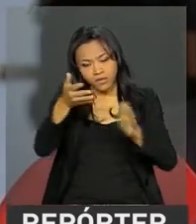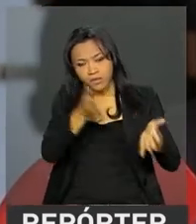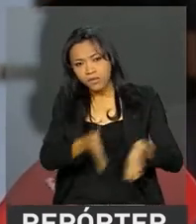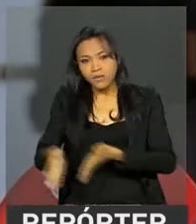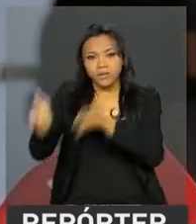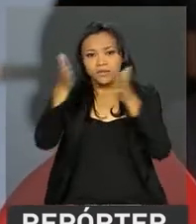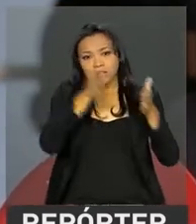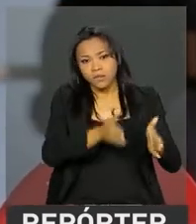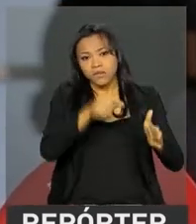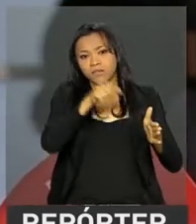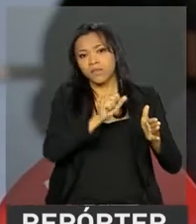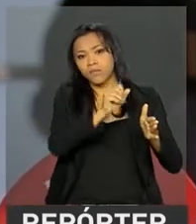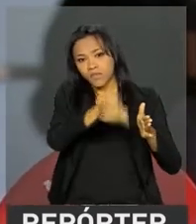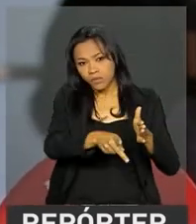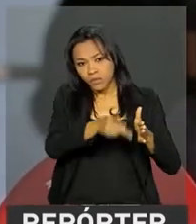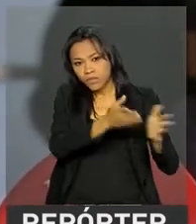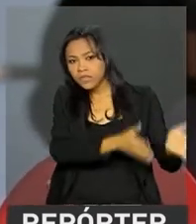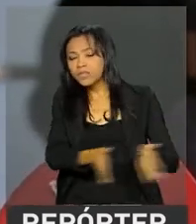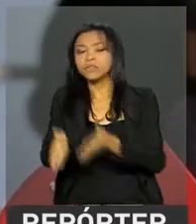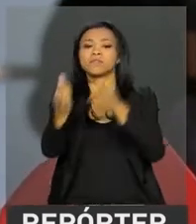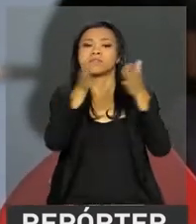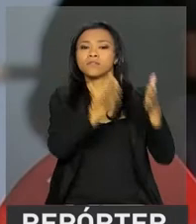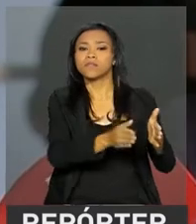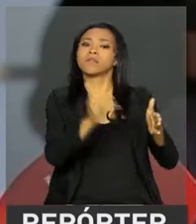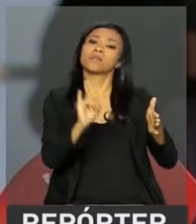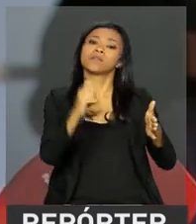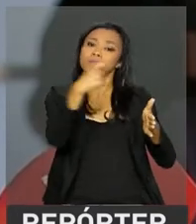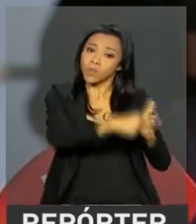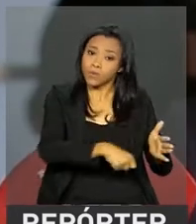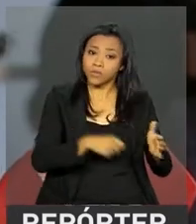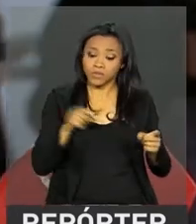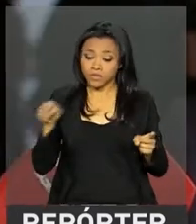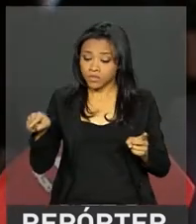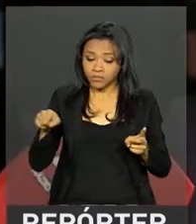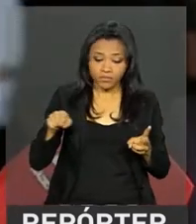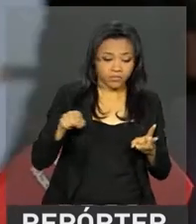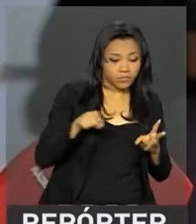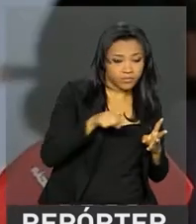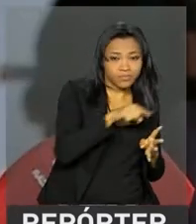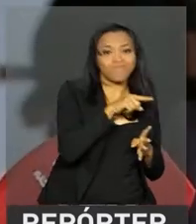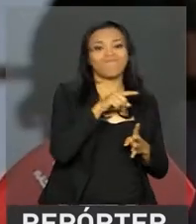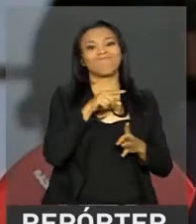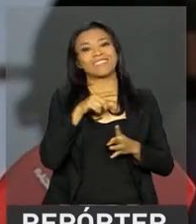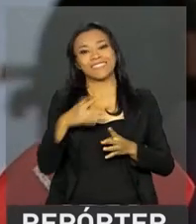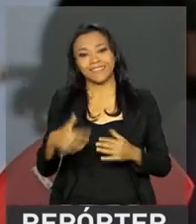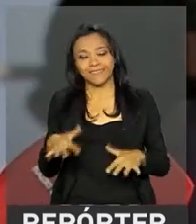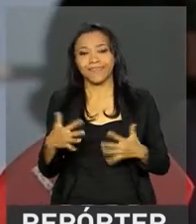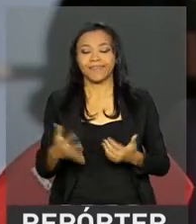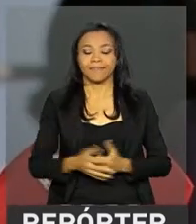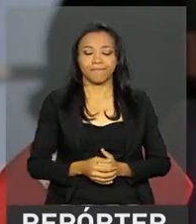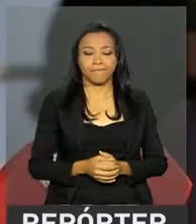tributária e etc., tudo isso cria um ambiente extremamente